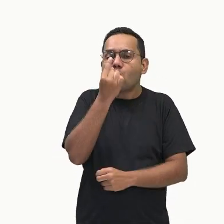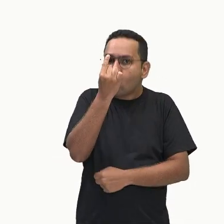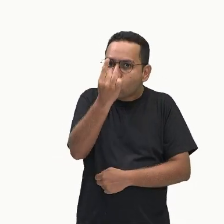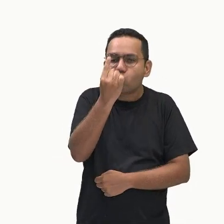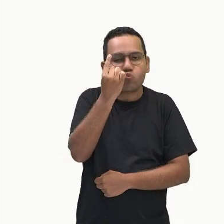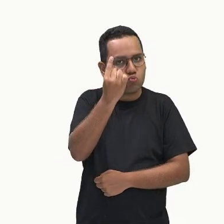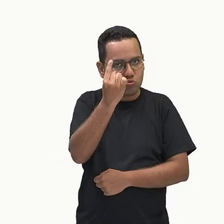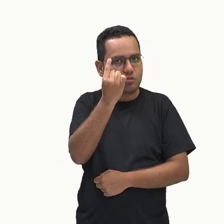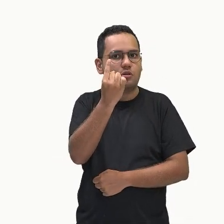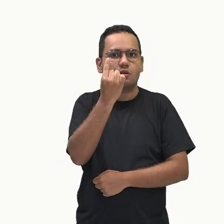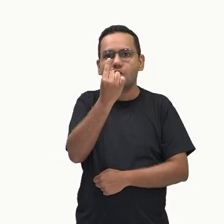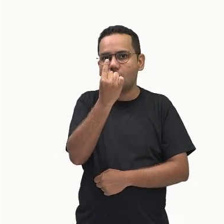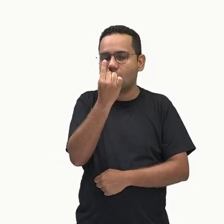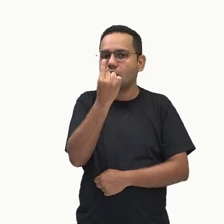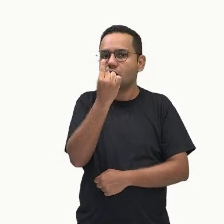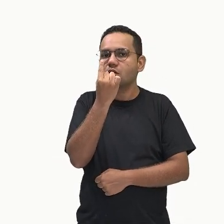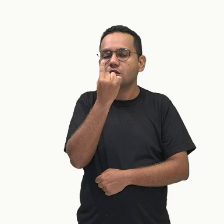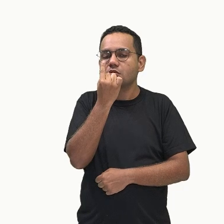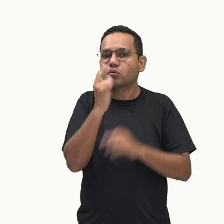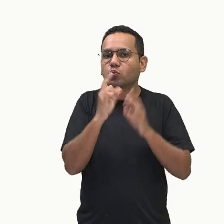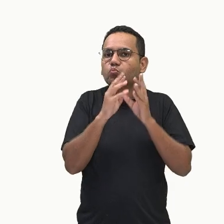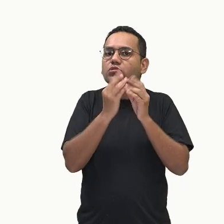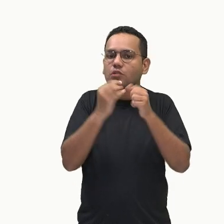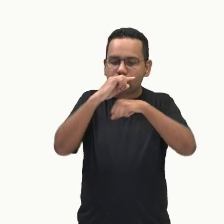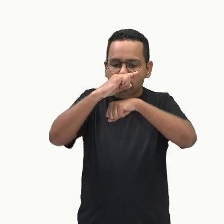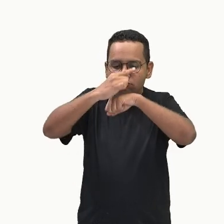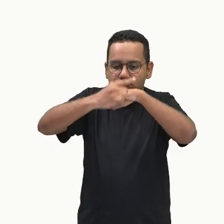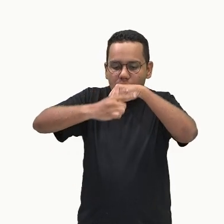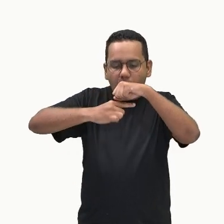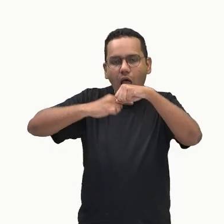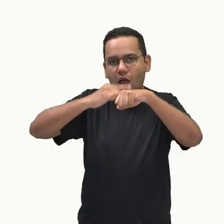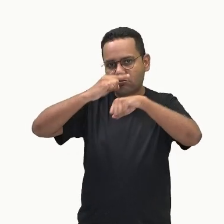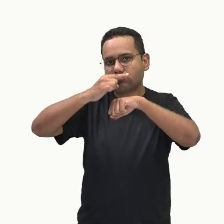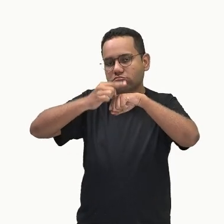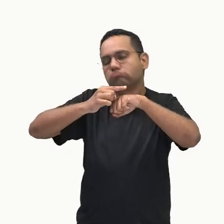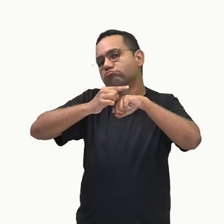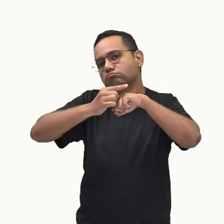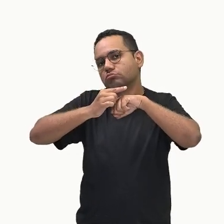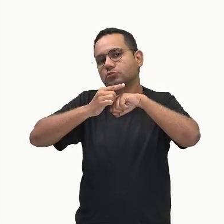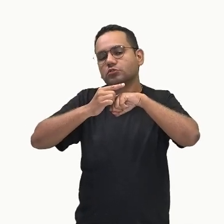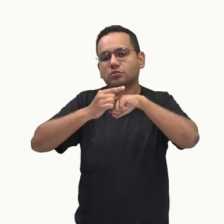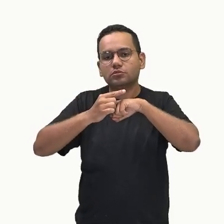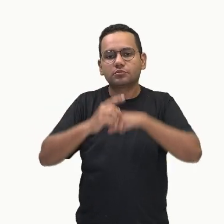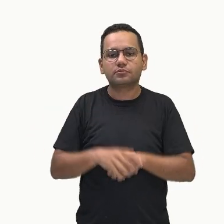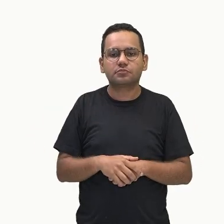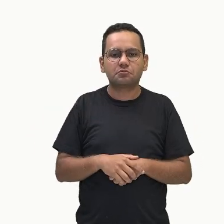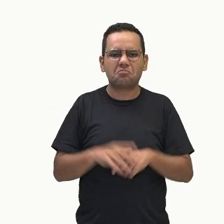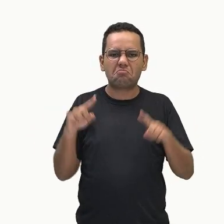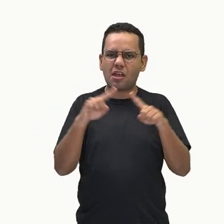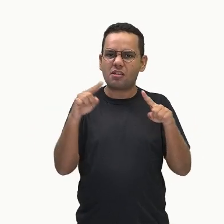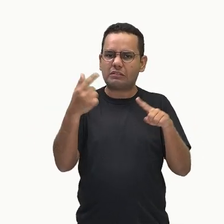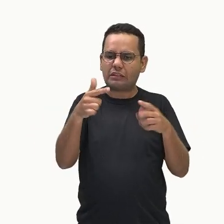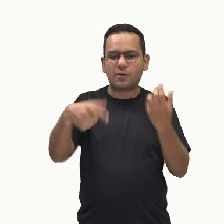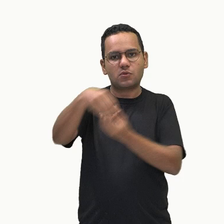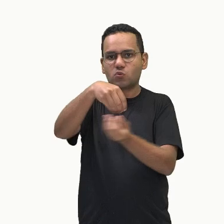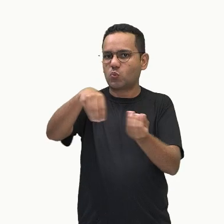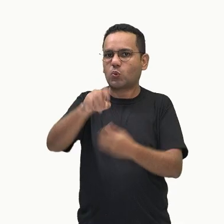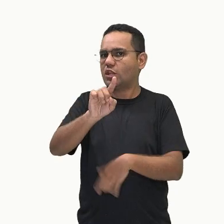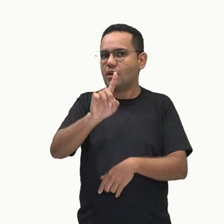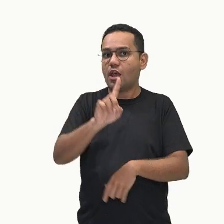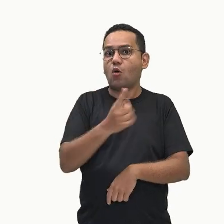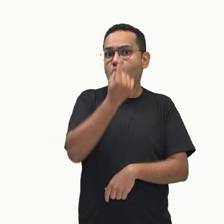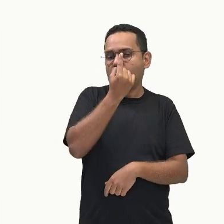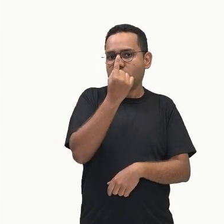mesmo tipo de átomo, por átomos do mesmo tipo. Então não vai ter uma mistura aqui. Cada elemento